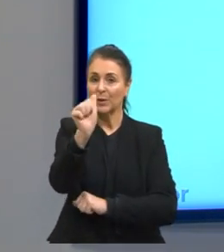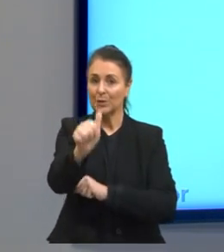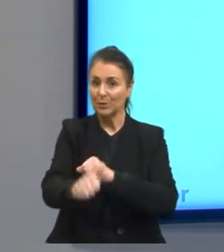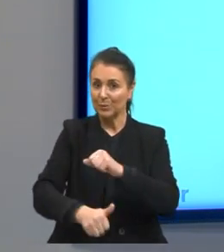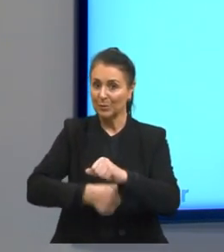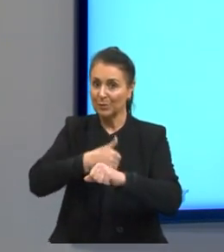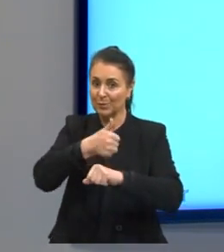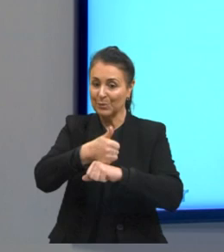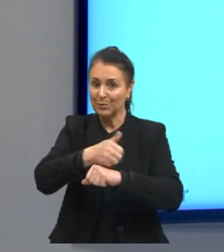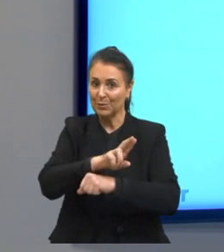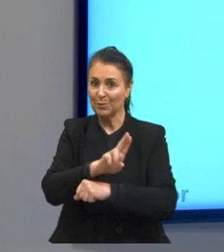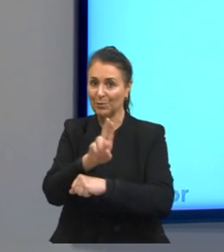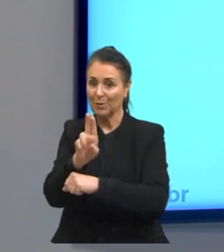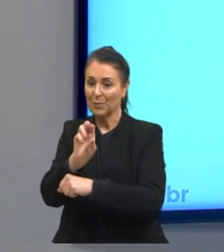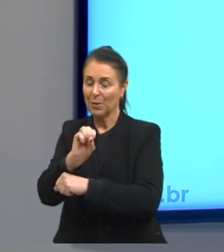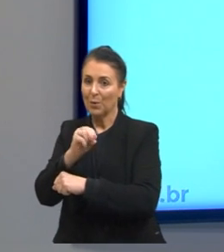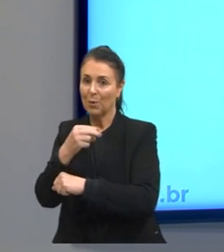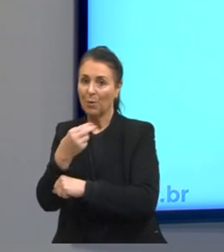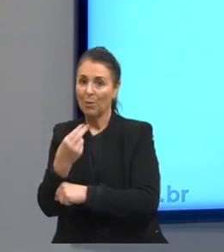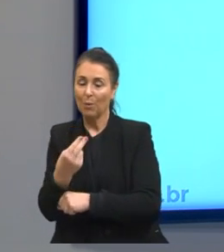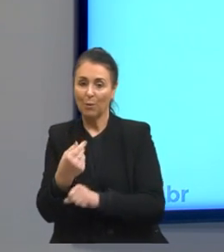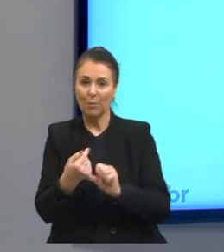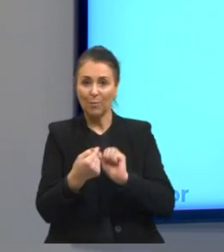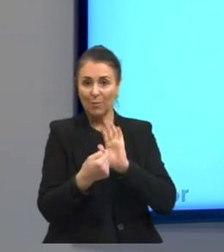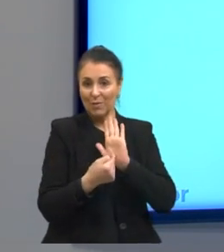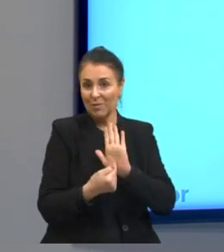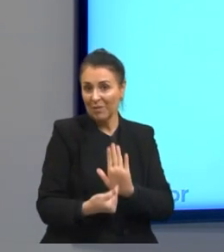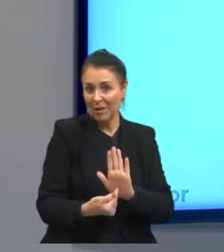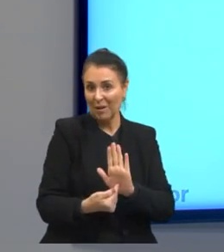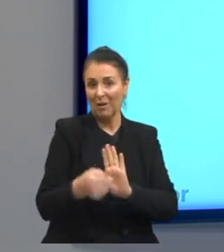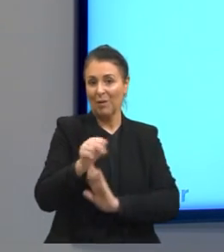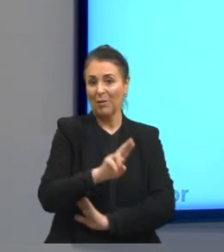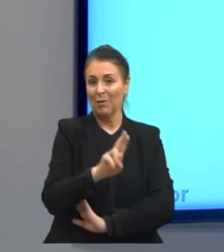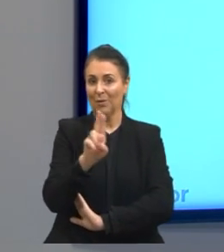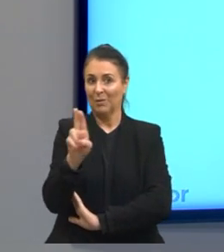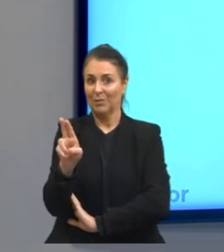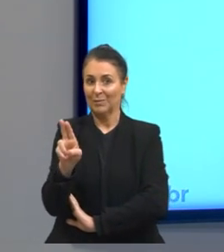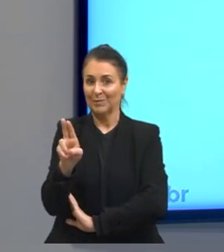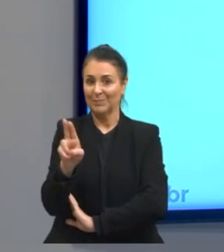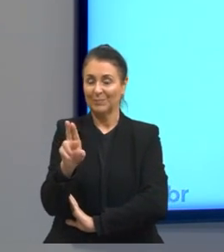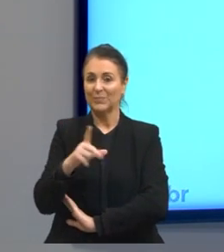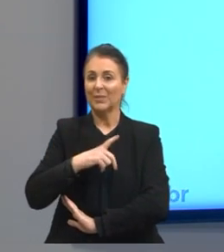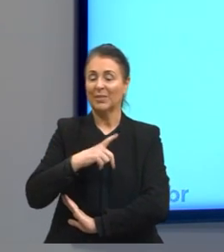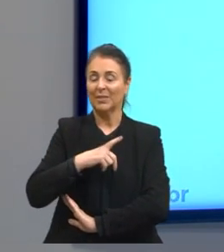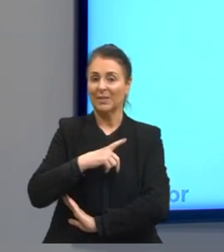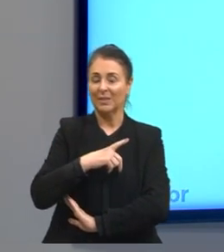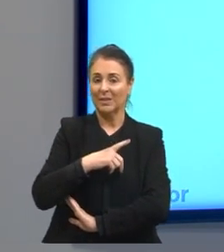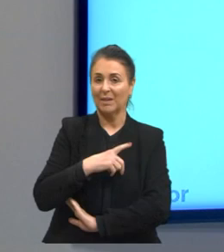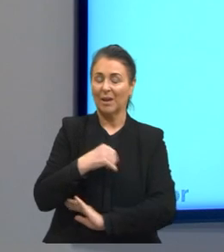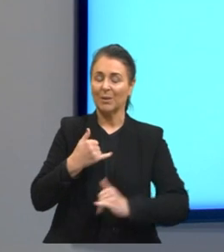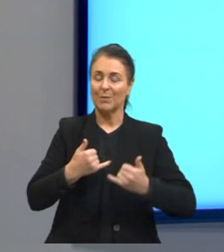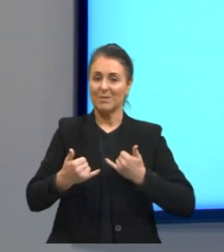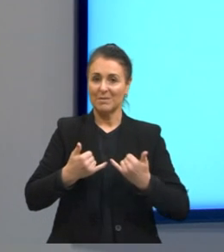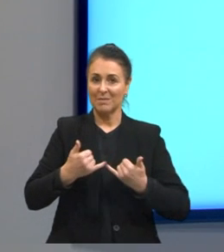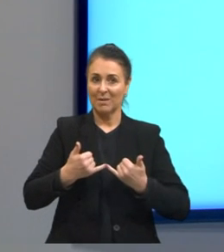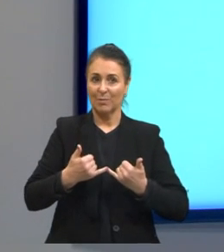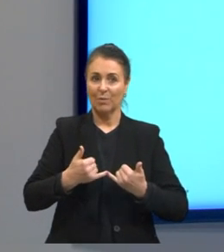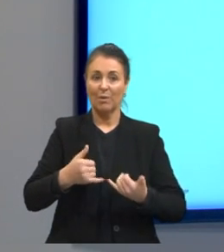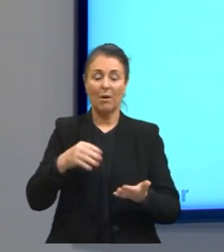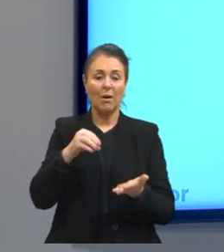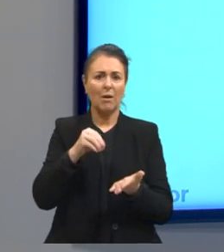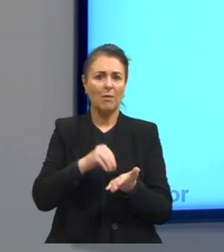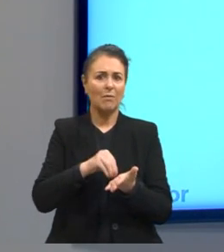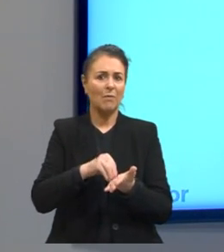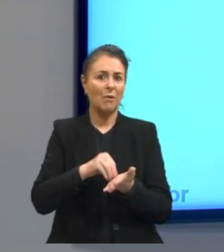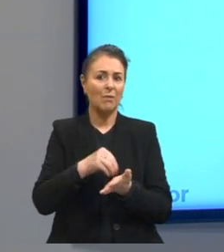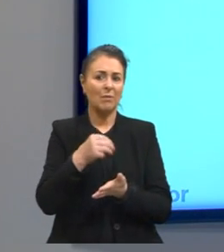nome ou se referir a eles. E daí, aqui, gente tem um exemplo. Faltam três